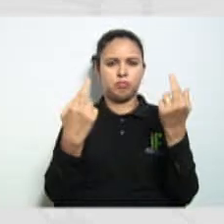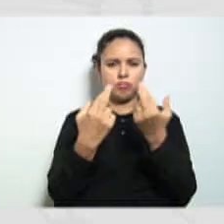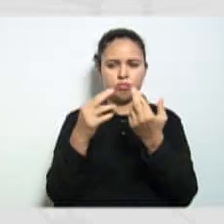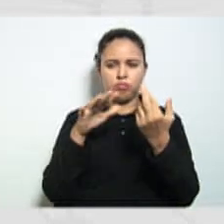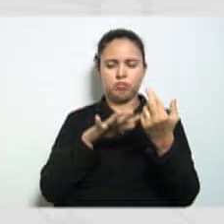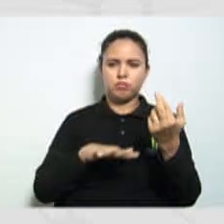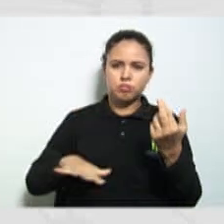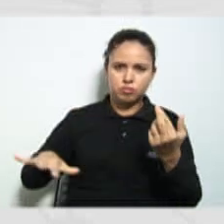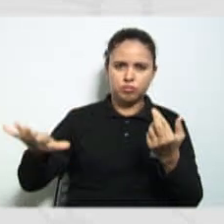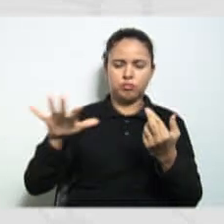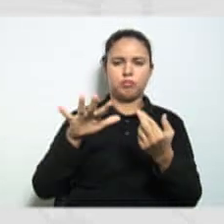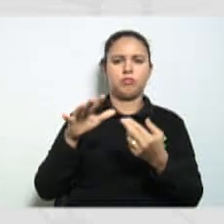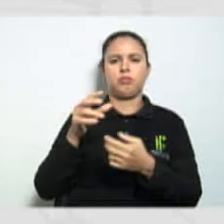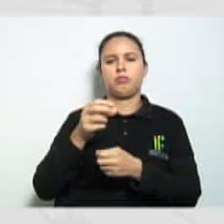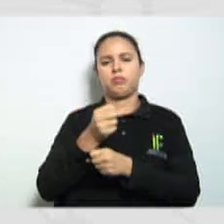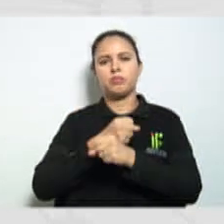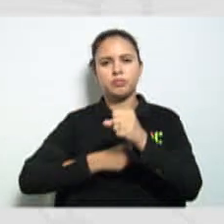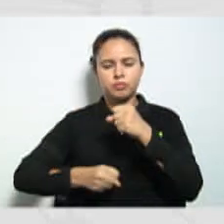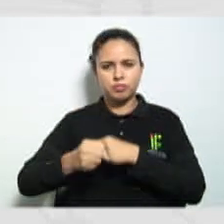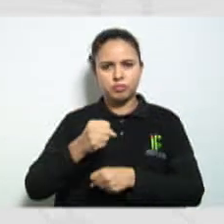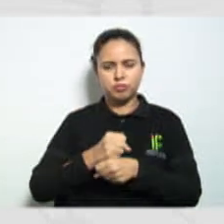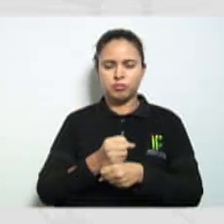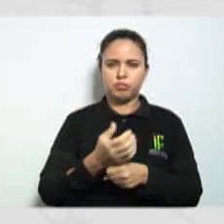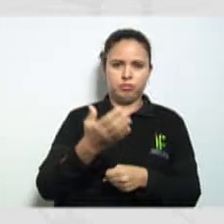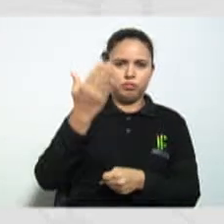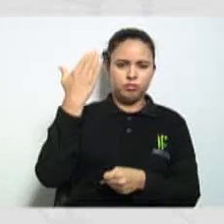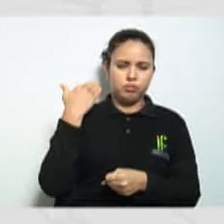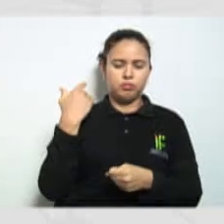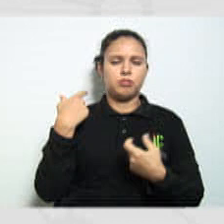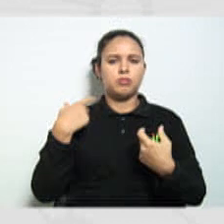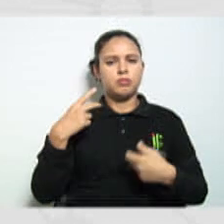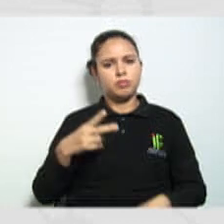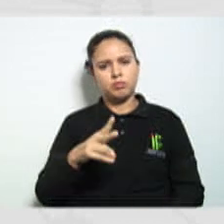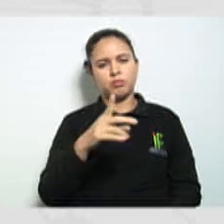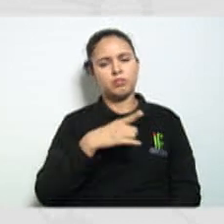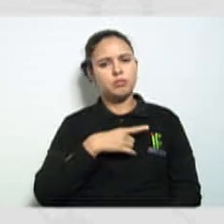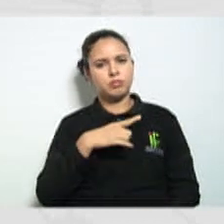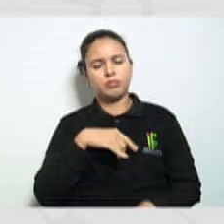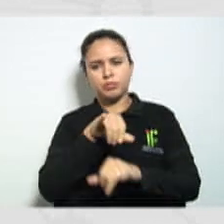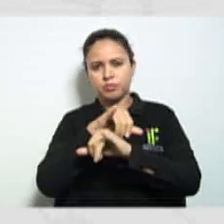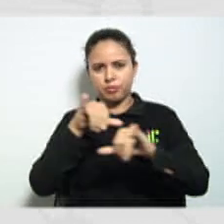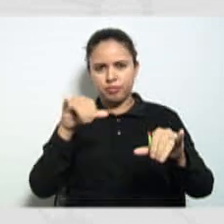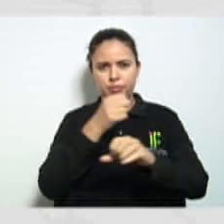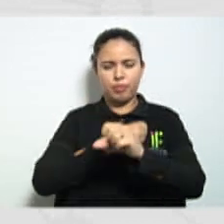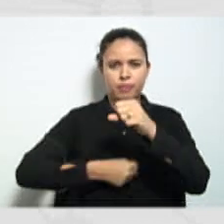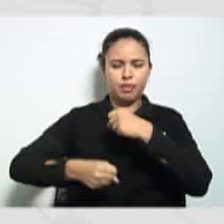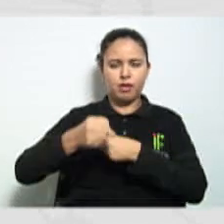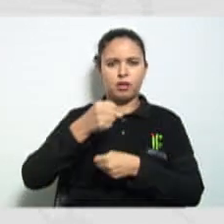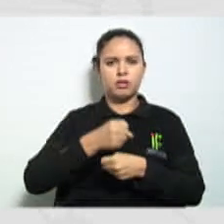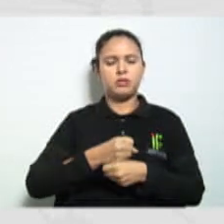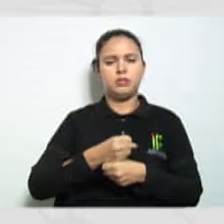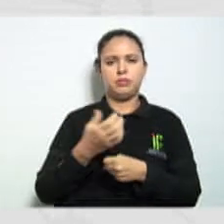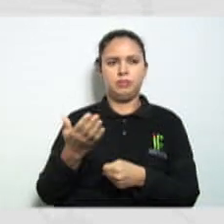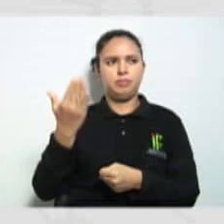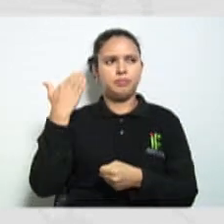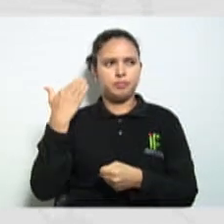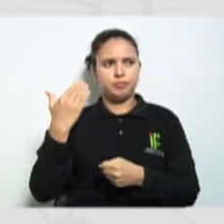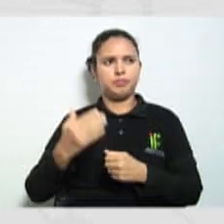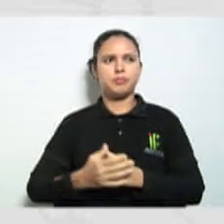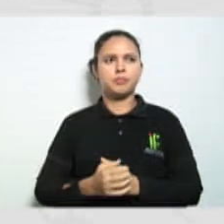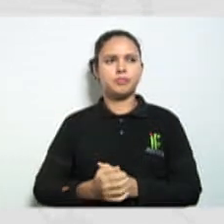Contas do ano anterior, sempre tem que vir as informações do exercício